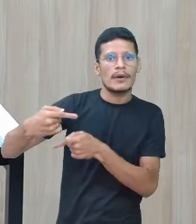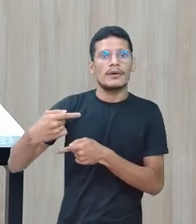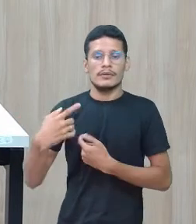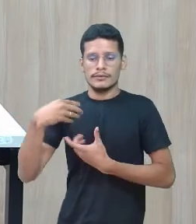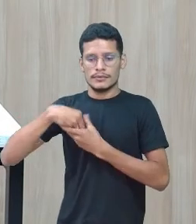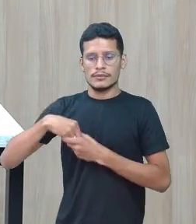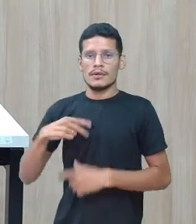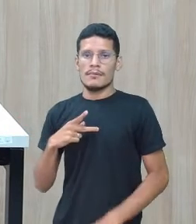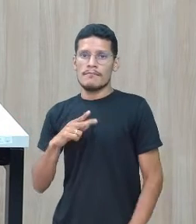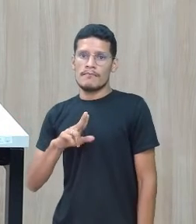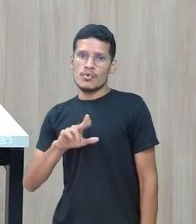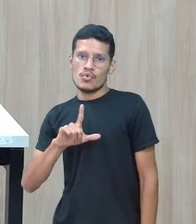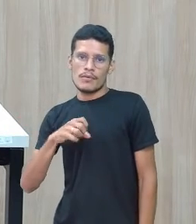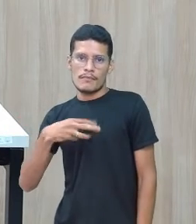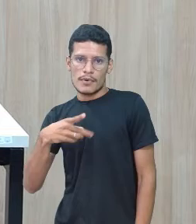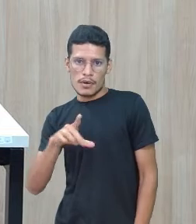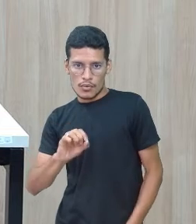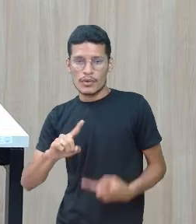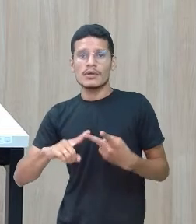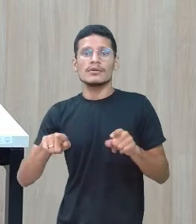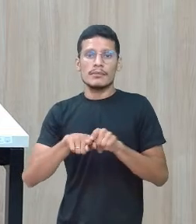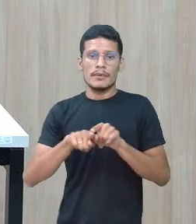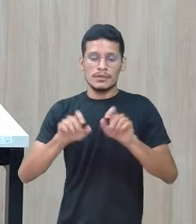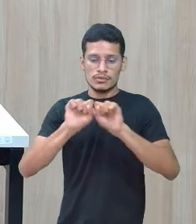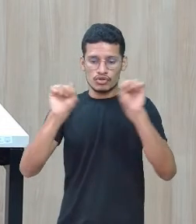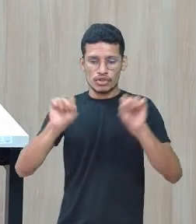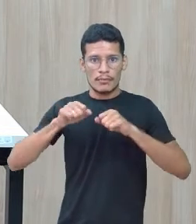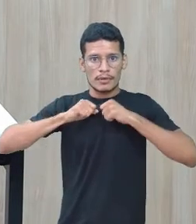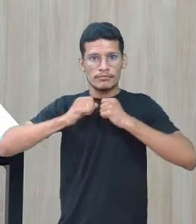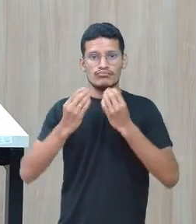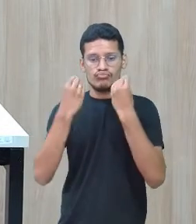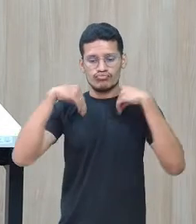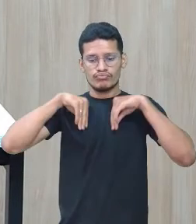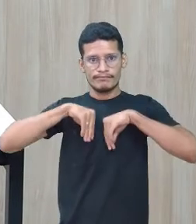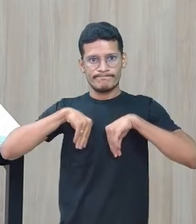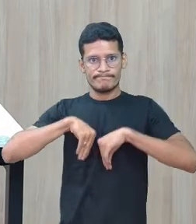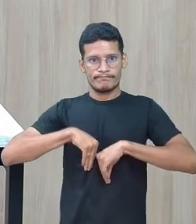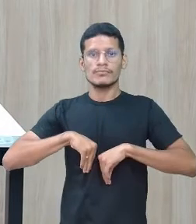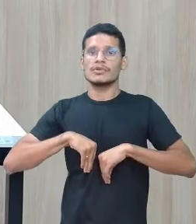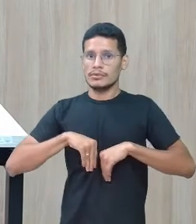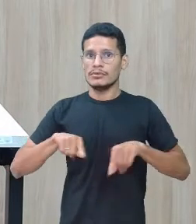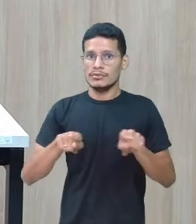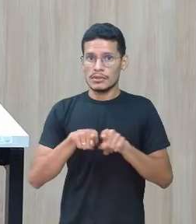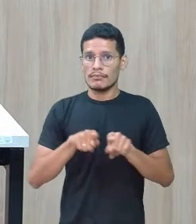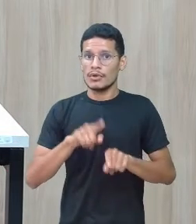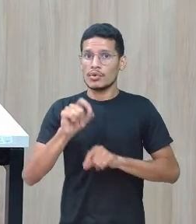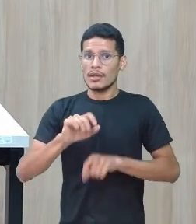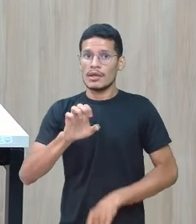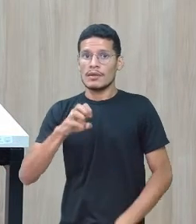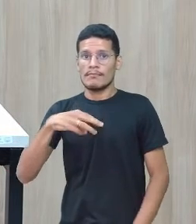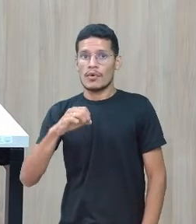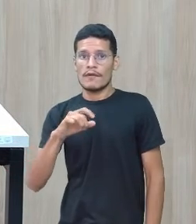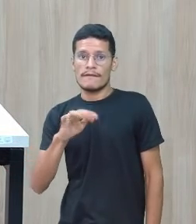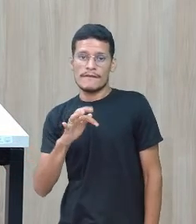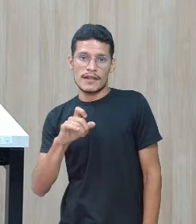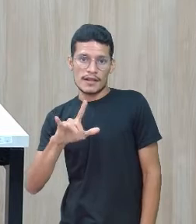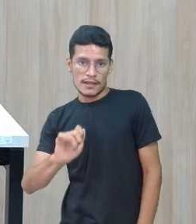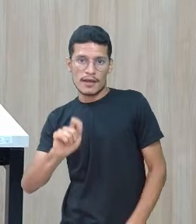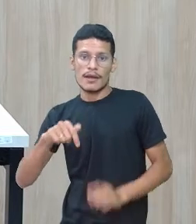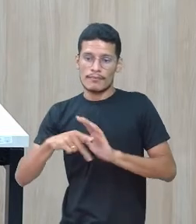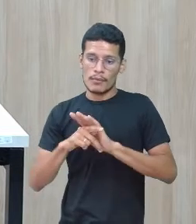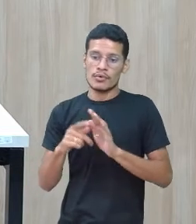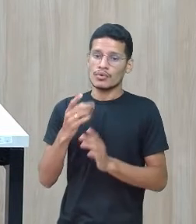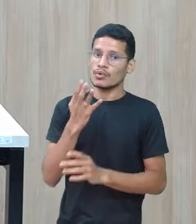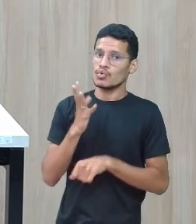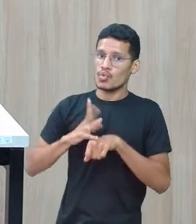e também o sistema digestório. A hemofilia é uma doença hereditária também, uma doença do